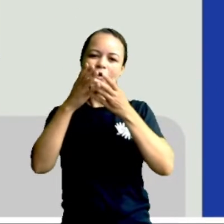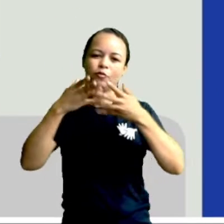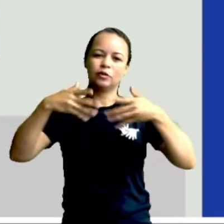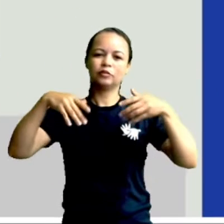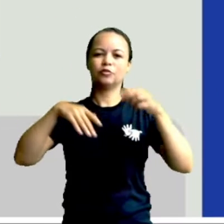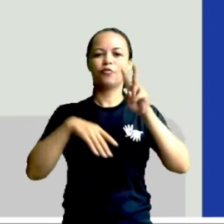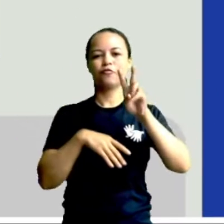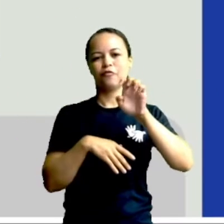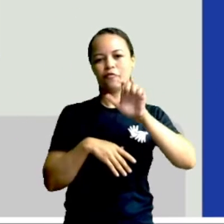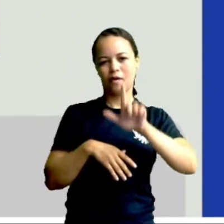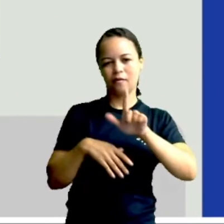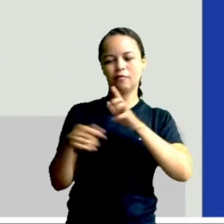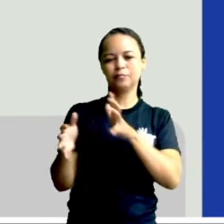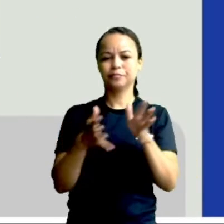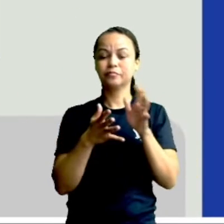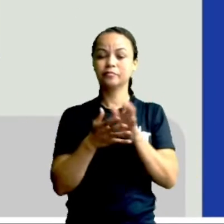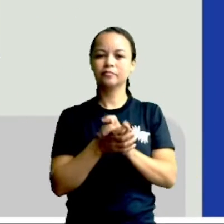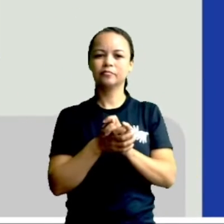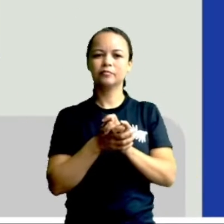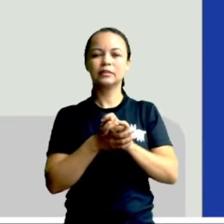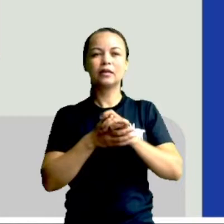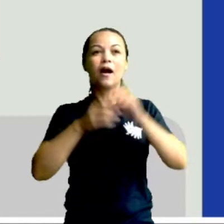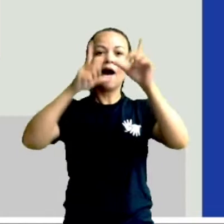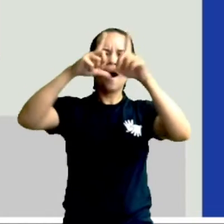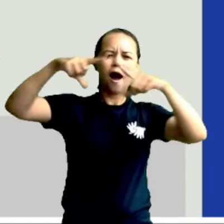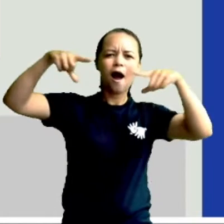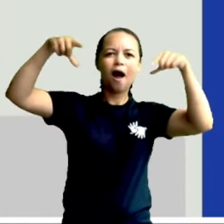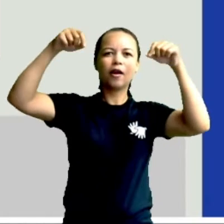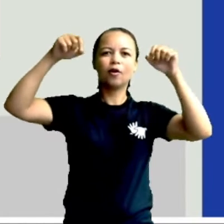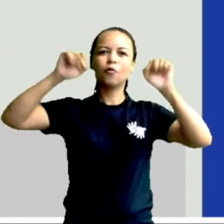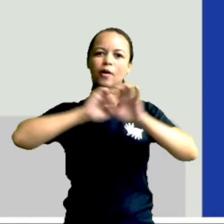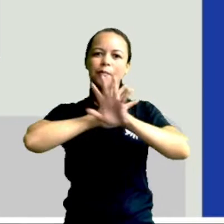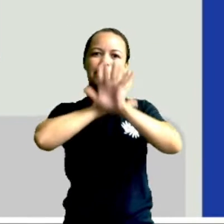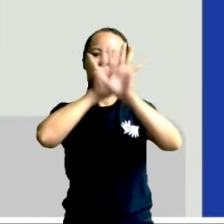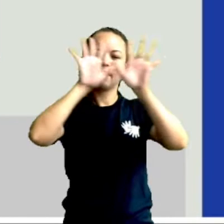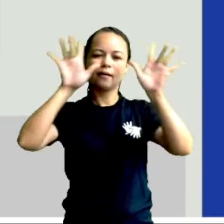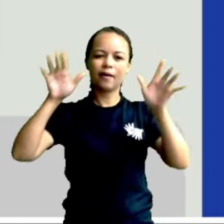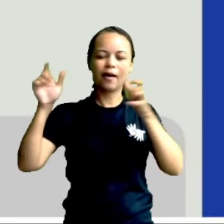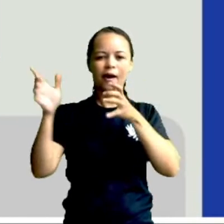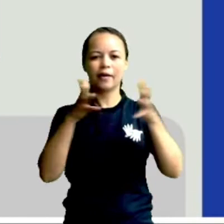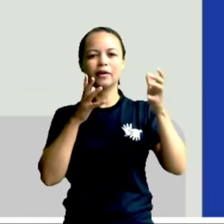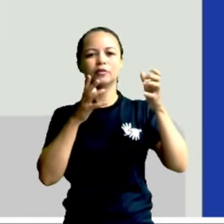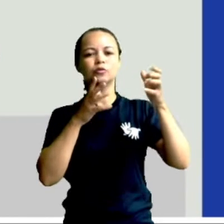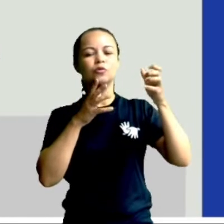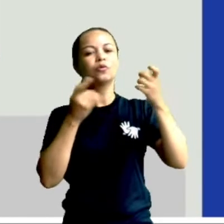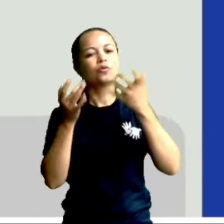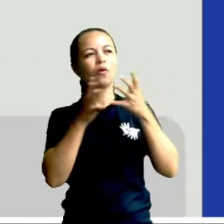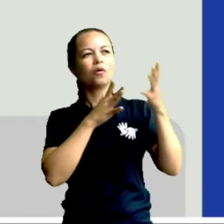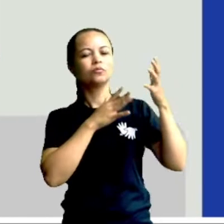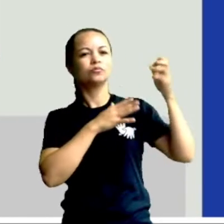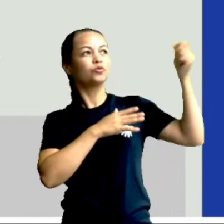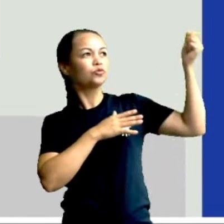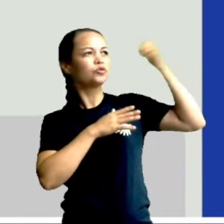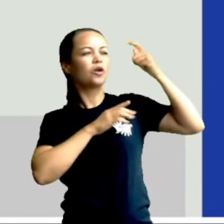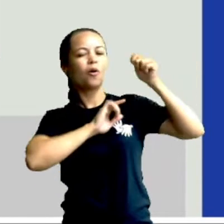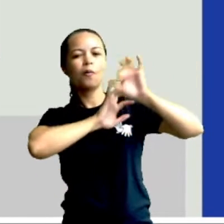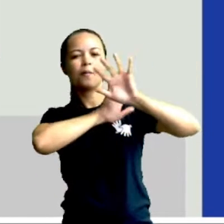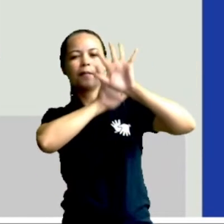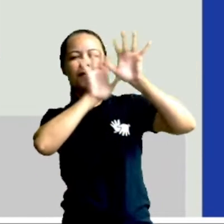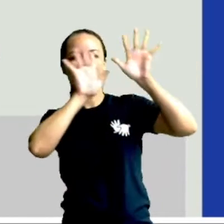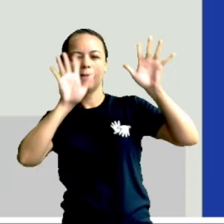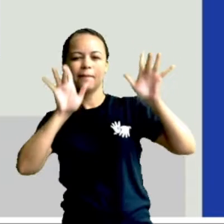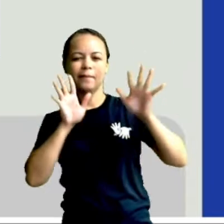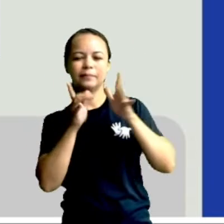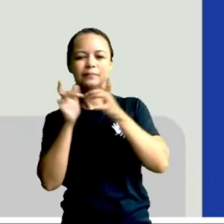véu. A lua incandescente no lugar do sol brilha, enquanto o véu de